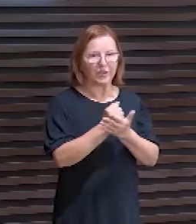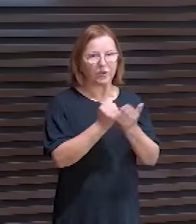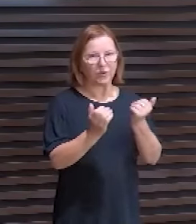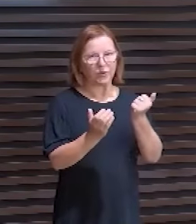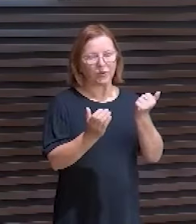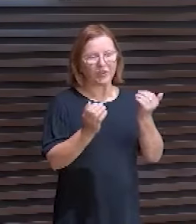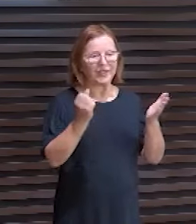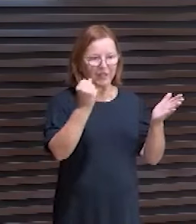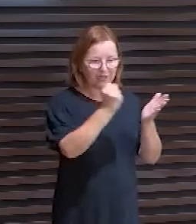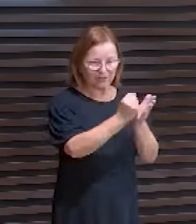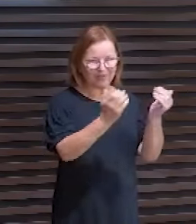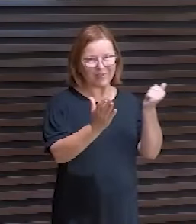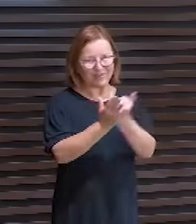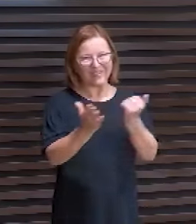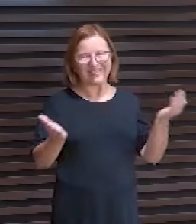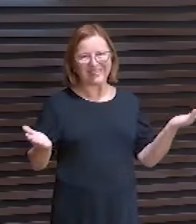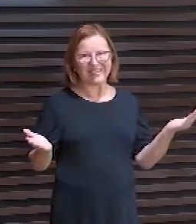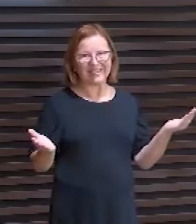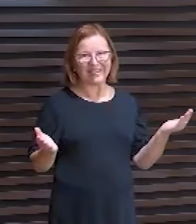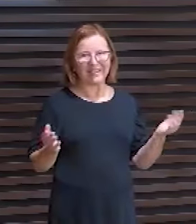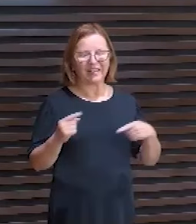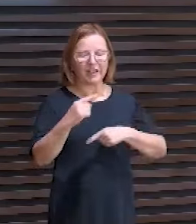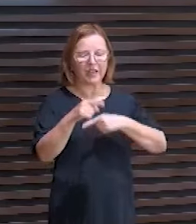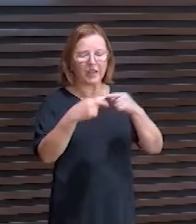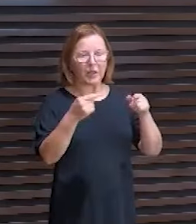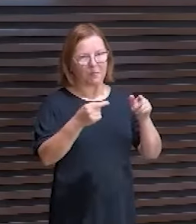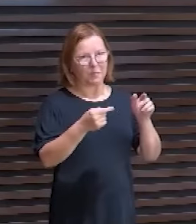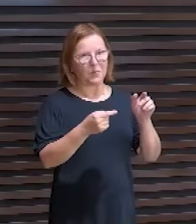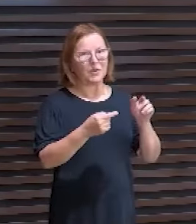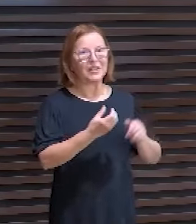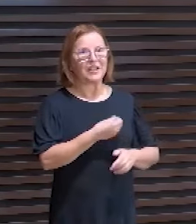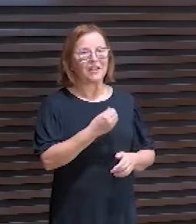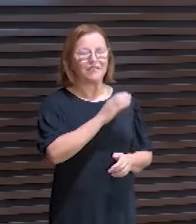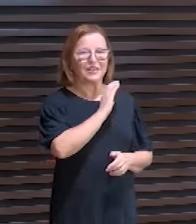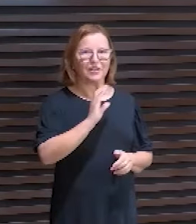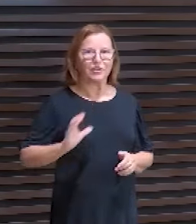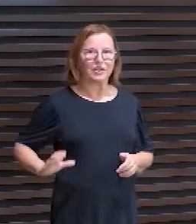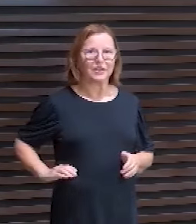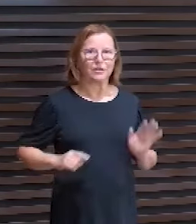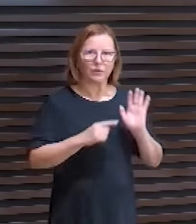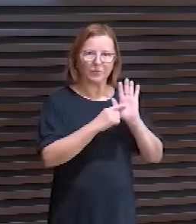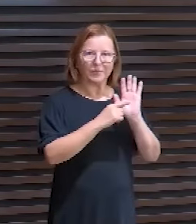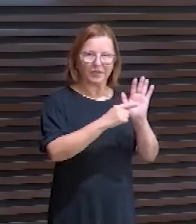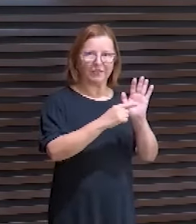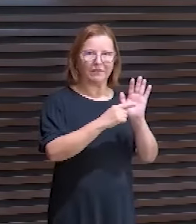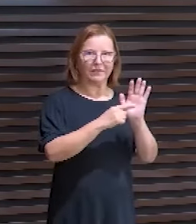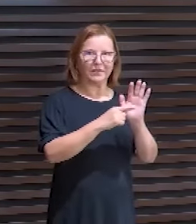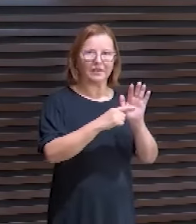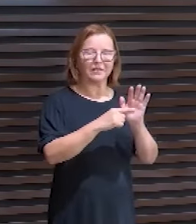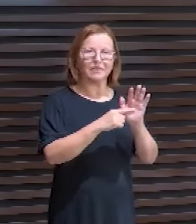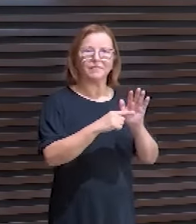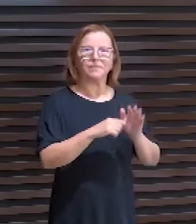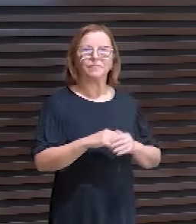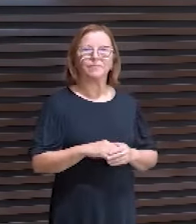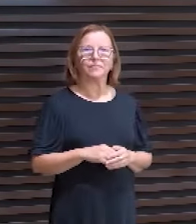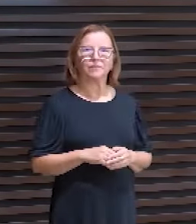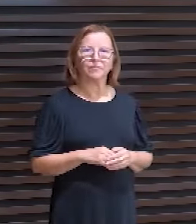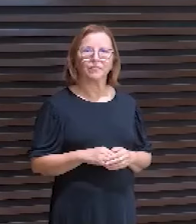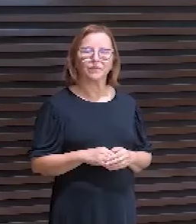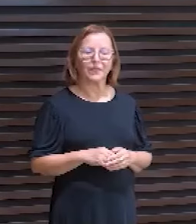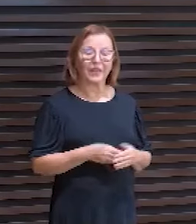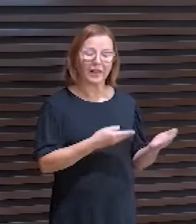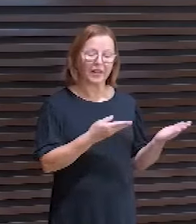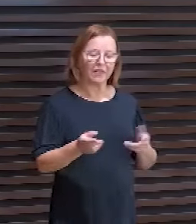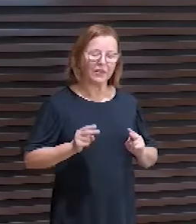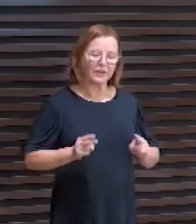em Cristo e vive em mim aquele texto de segunda aos Coríntios 4:10 levando sempre por toda